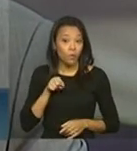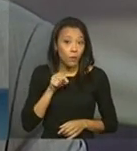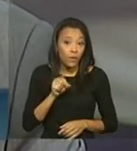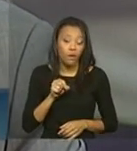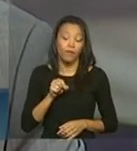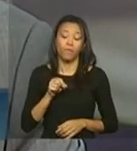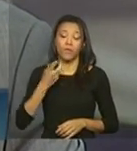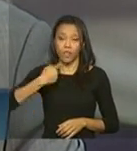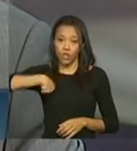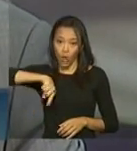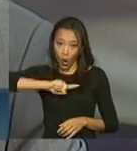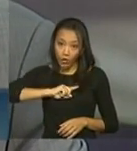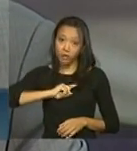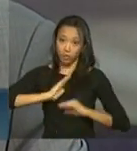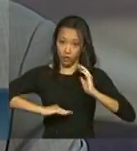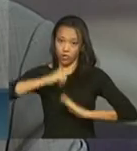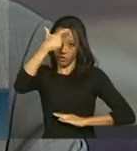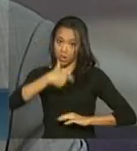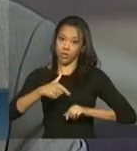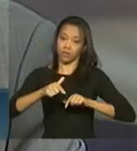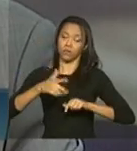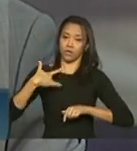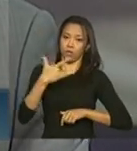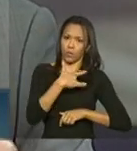tivemos capacidade de